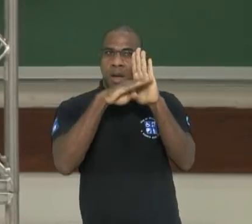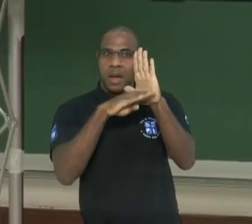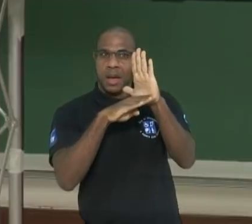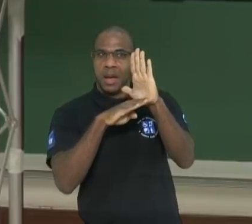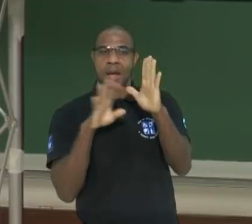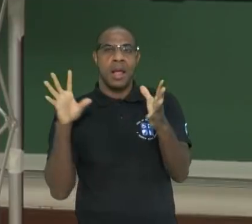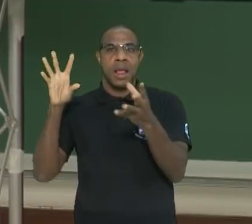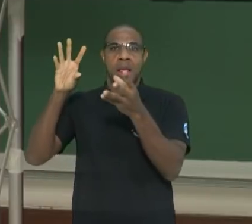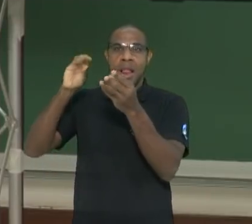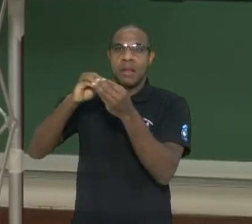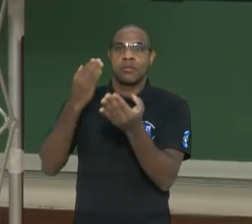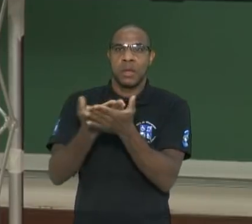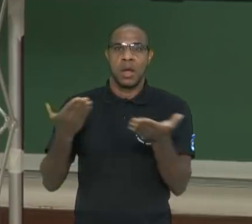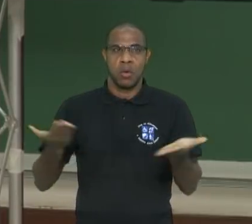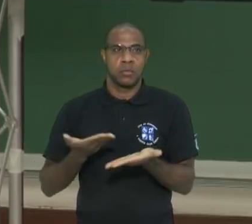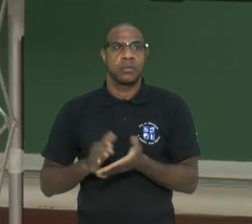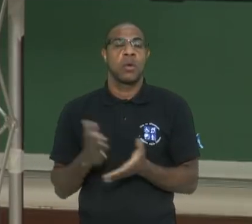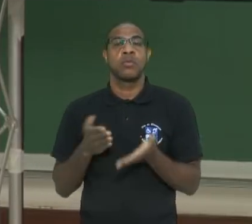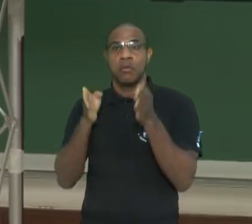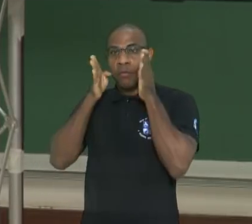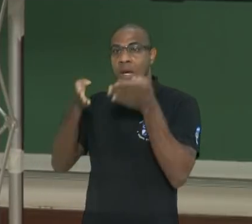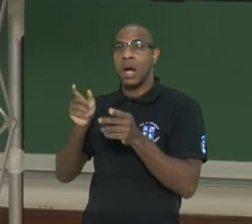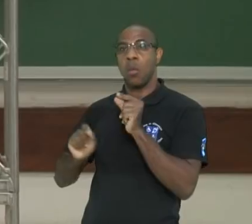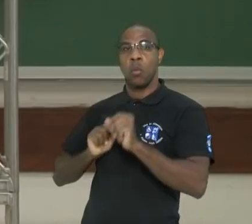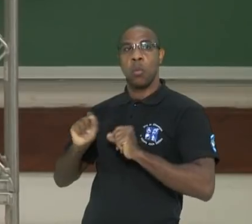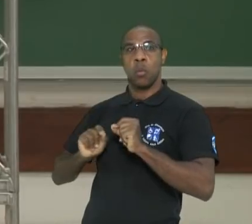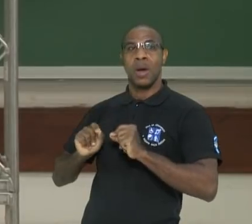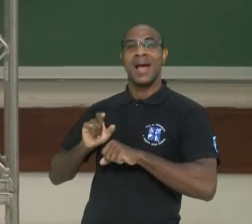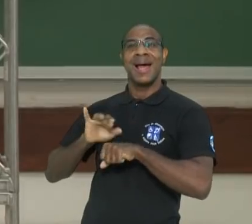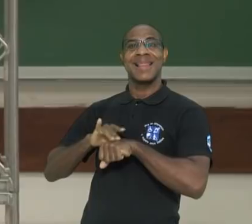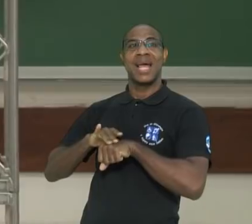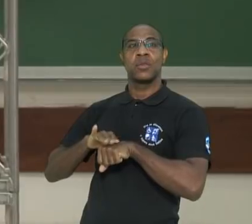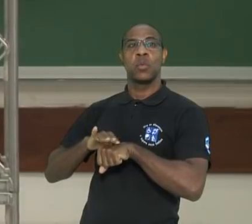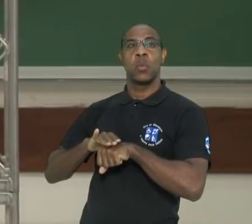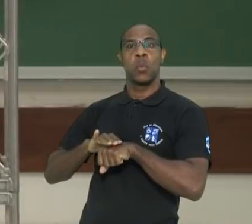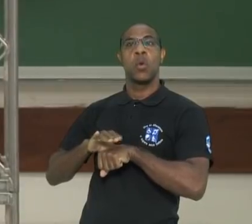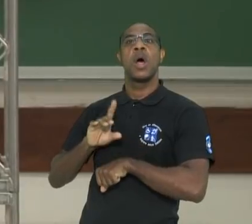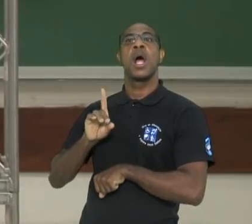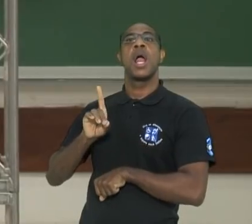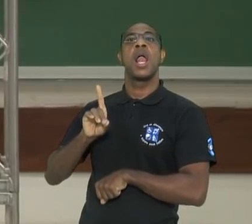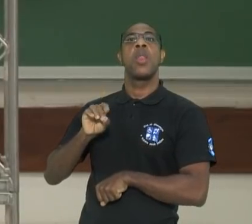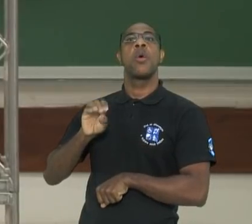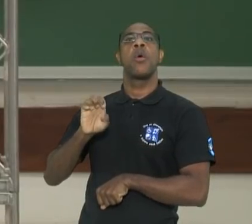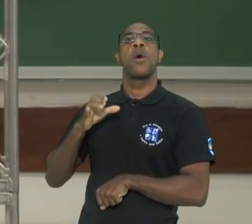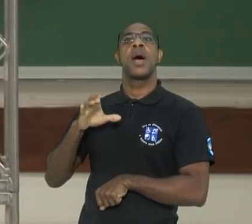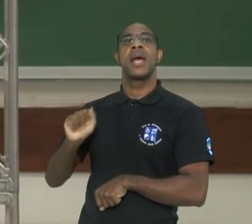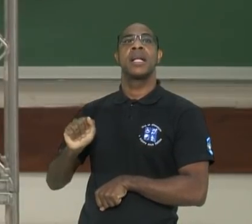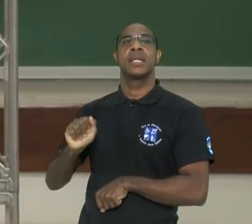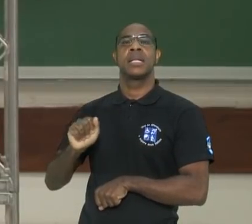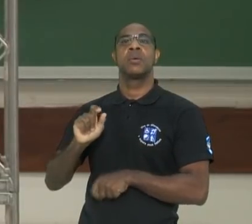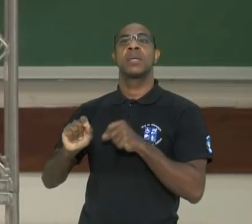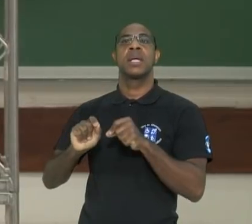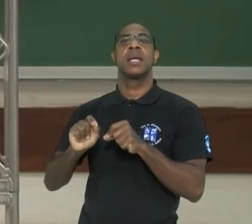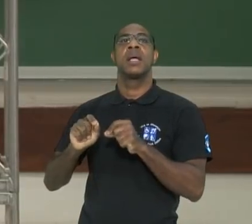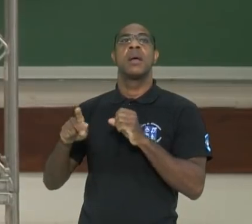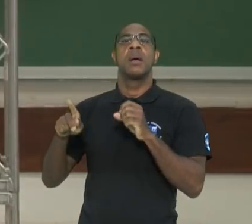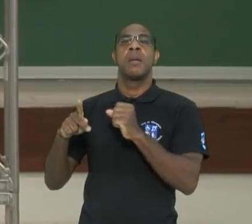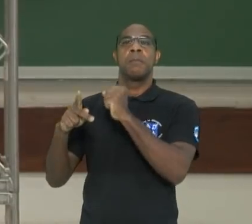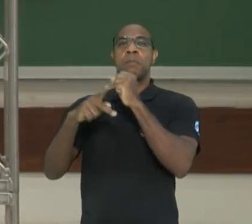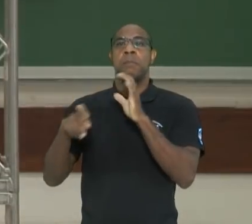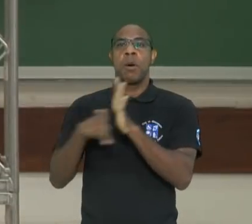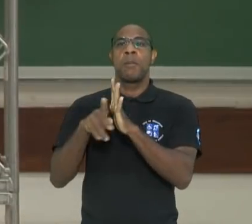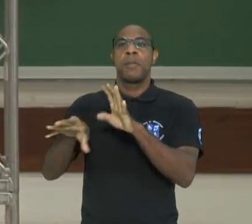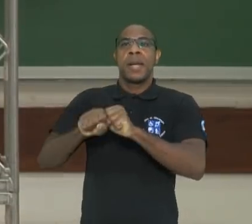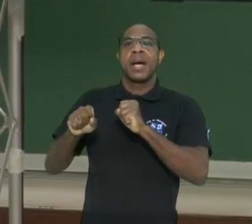aula. Vamos focar hoje nas doenças, pessoal, causadas por protozoários. Eu selecionei